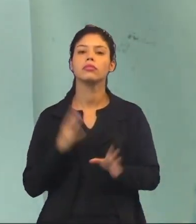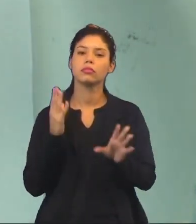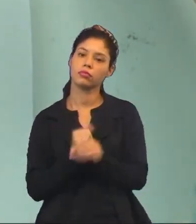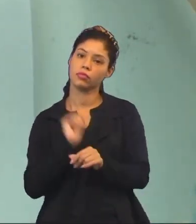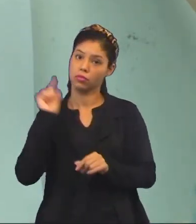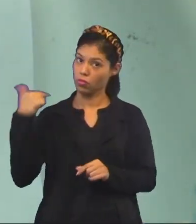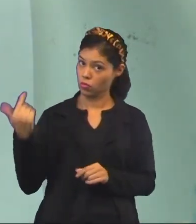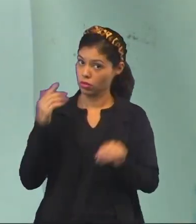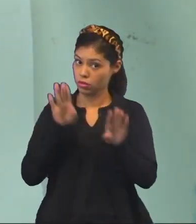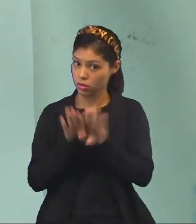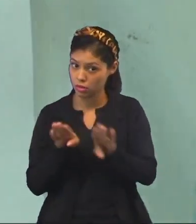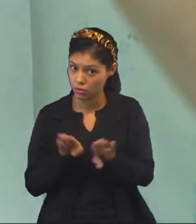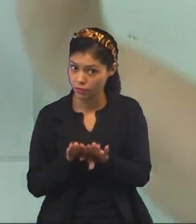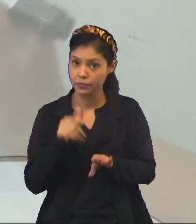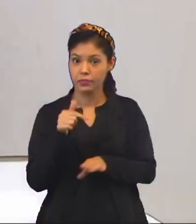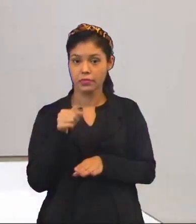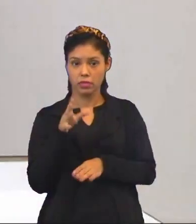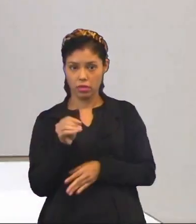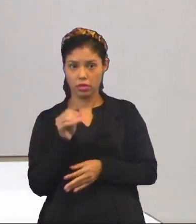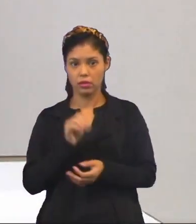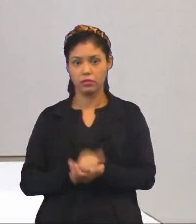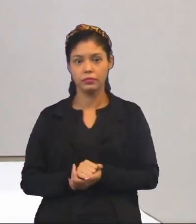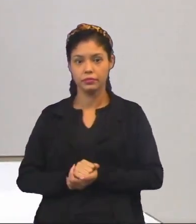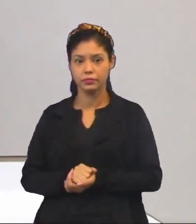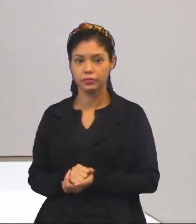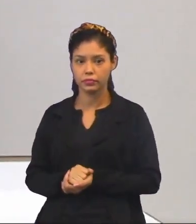Mais o outro lado que contém 70,